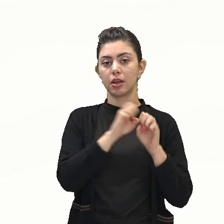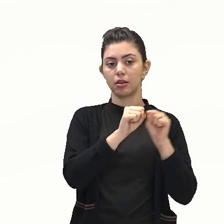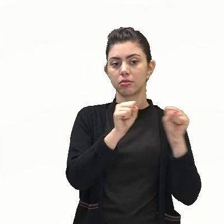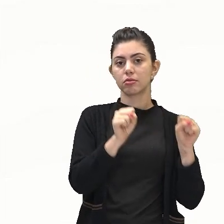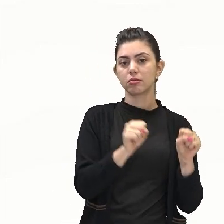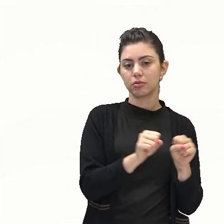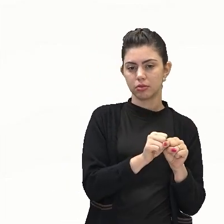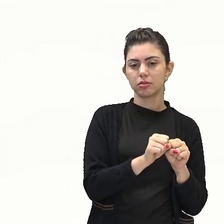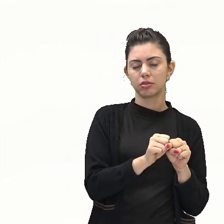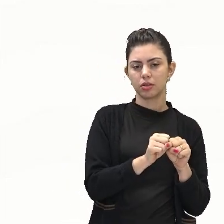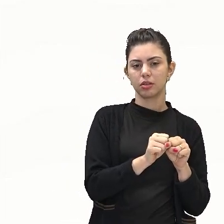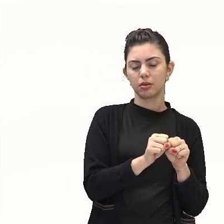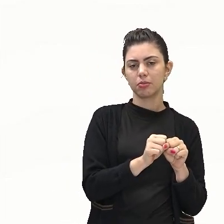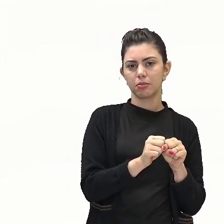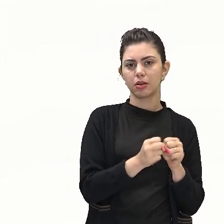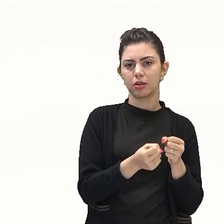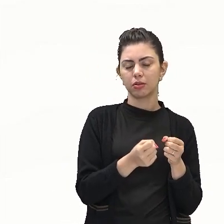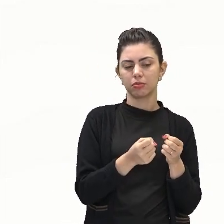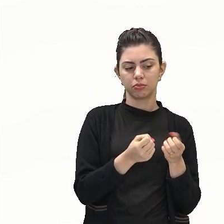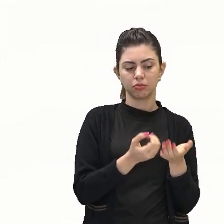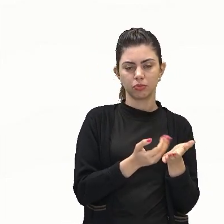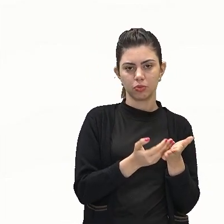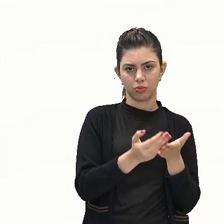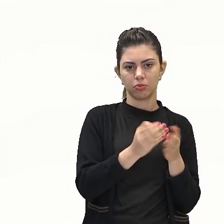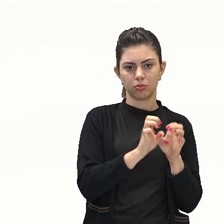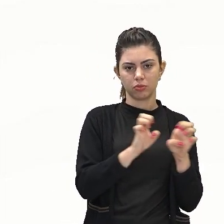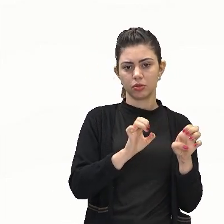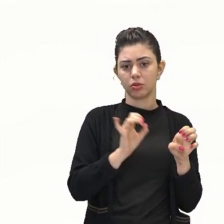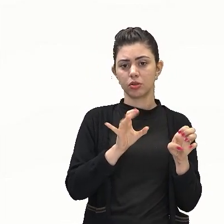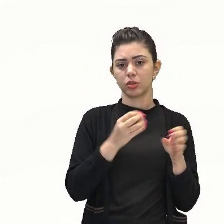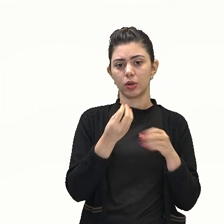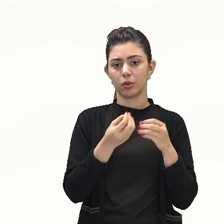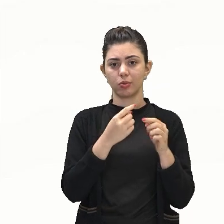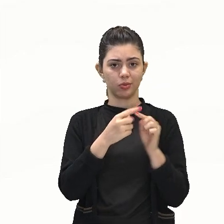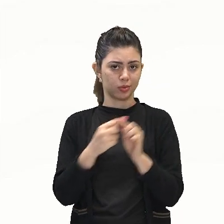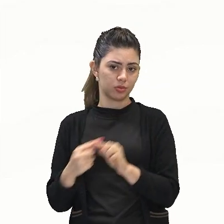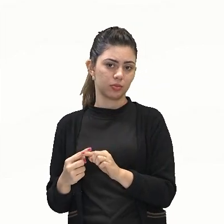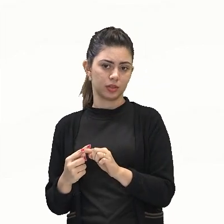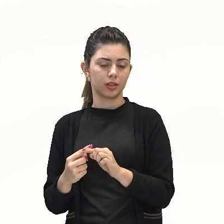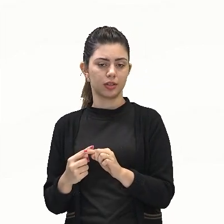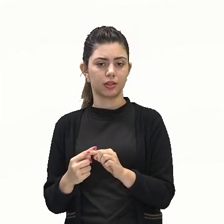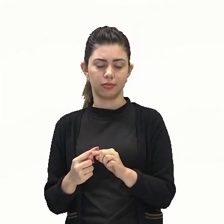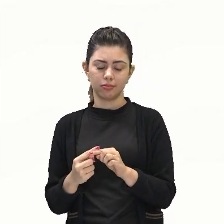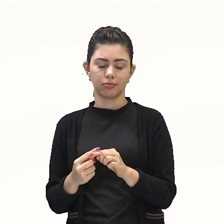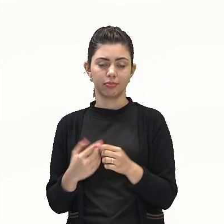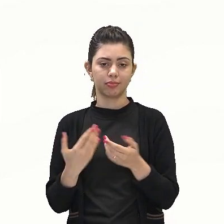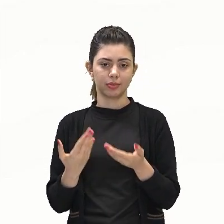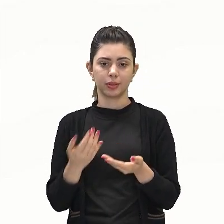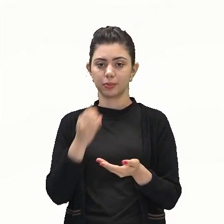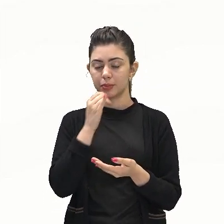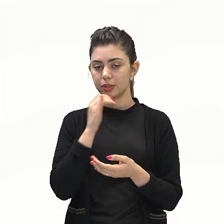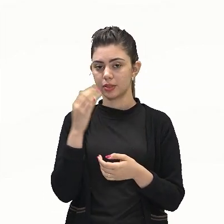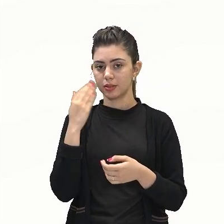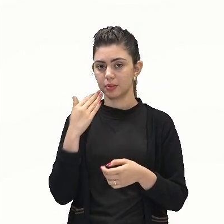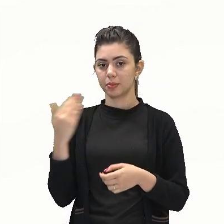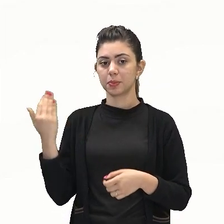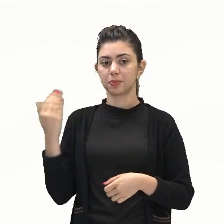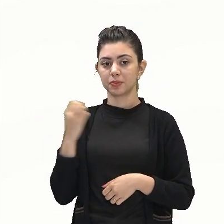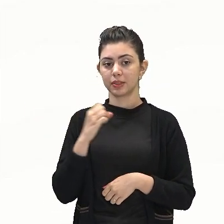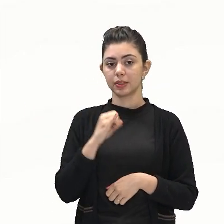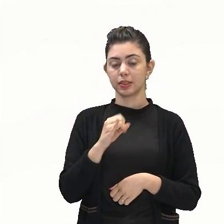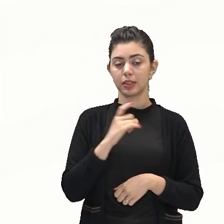início, basta eu efetuar a minha multiplicação. Se eu multiplicar a minha matriz